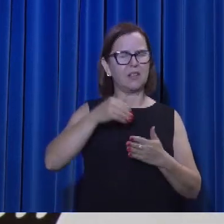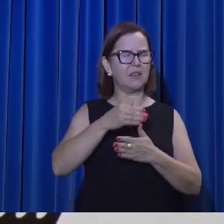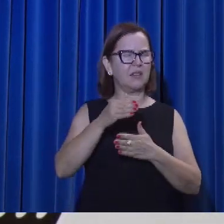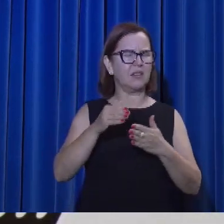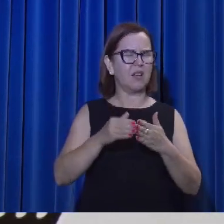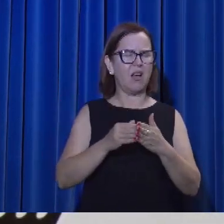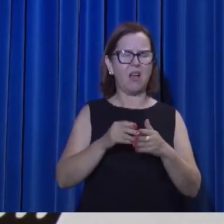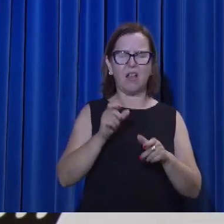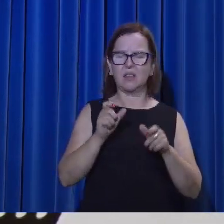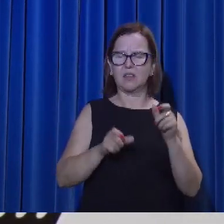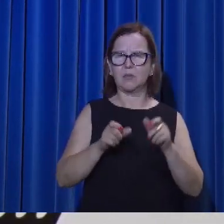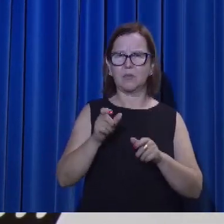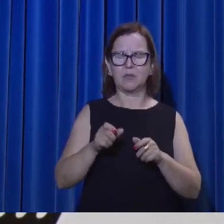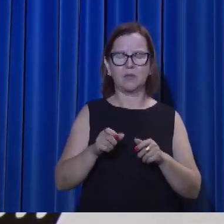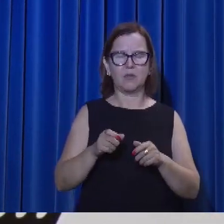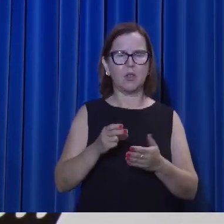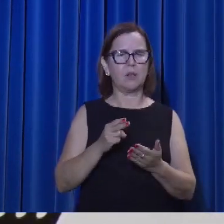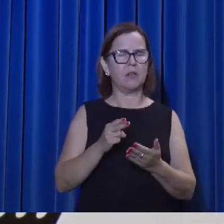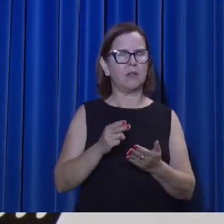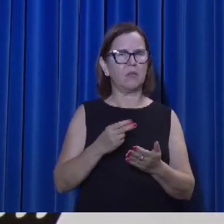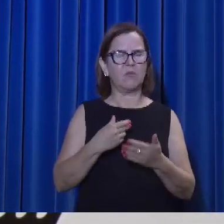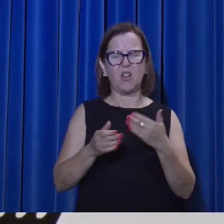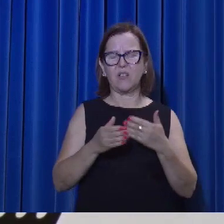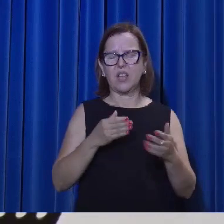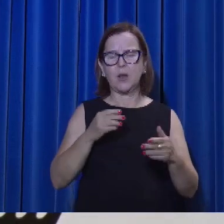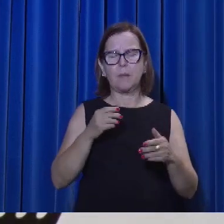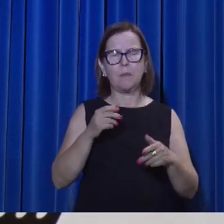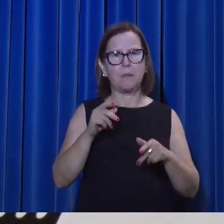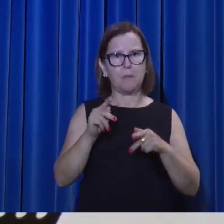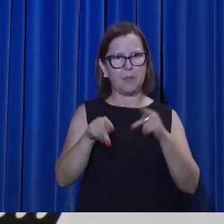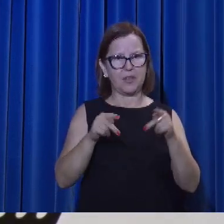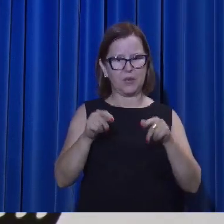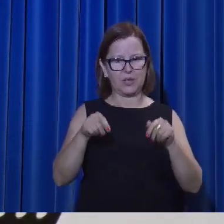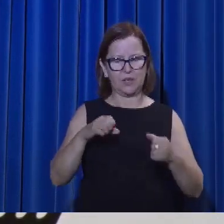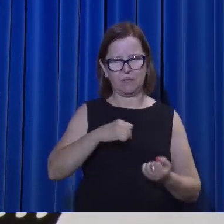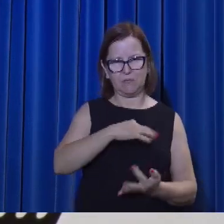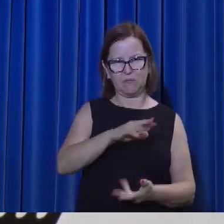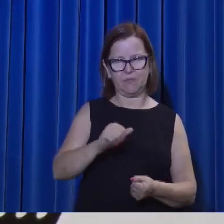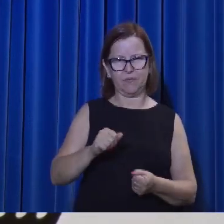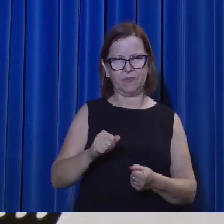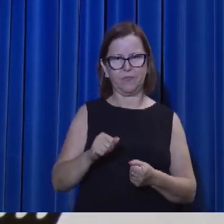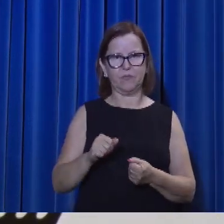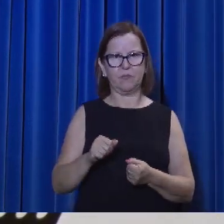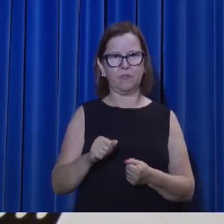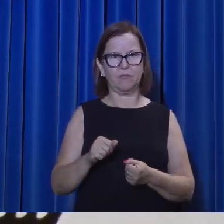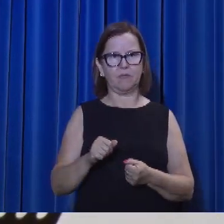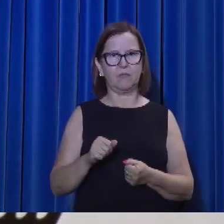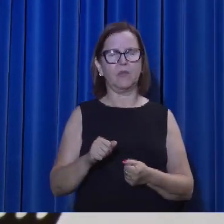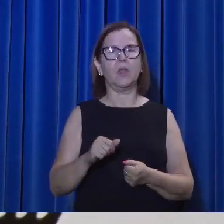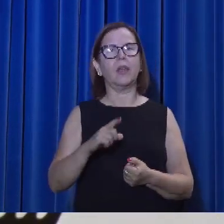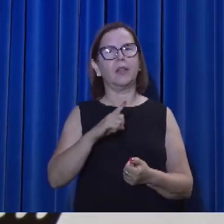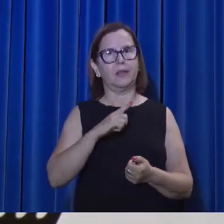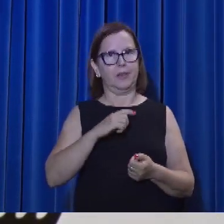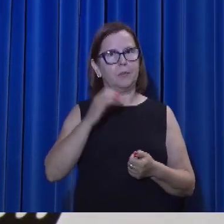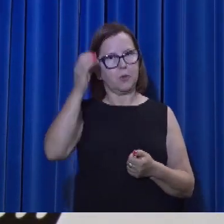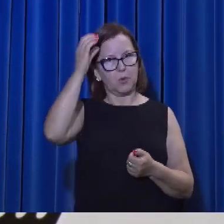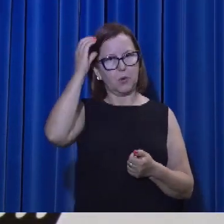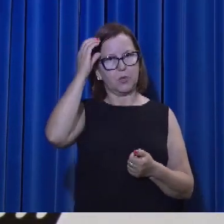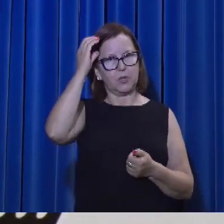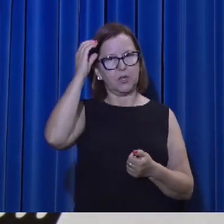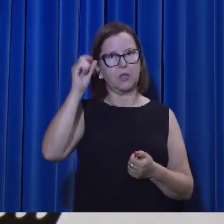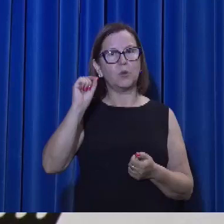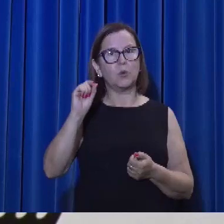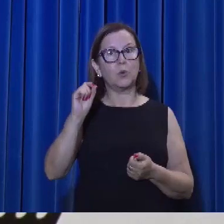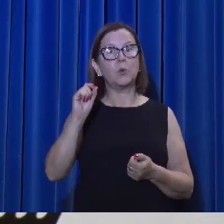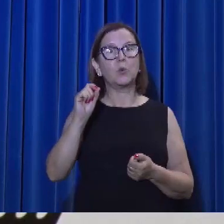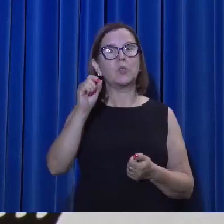do planeta, 8 bilhões de pessoas, todos nós, em algum nível, temos uma consciência de certo e errado. Você não precisa